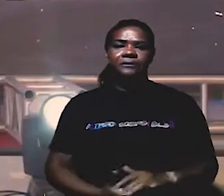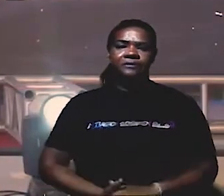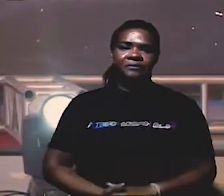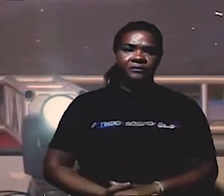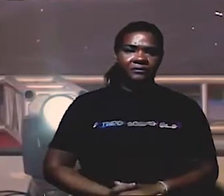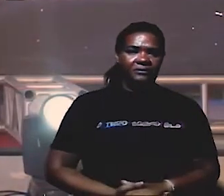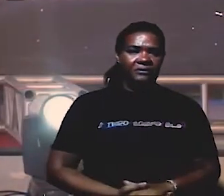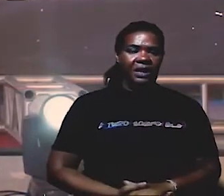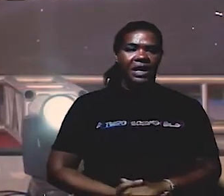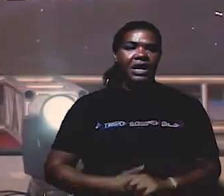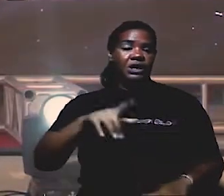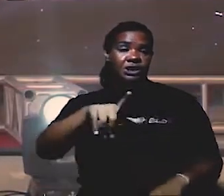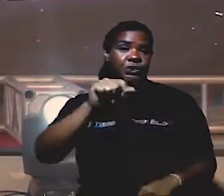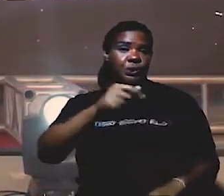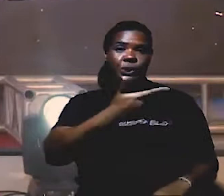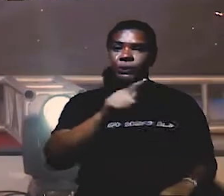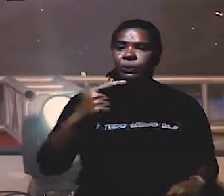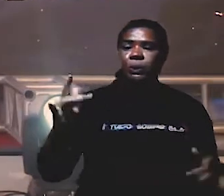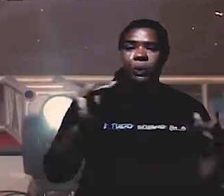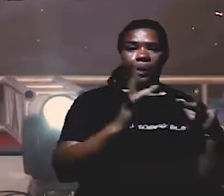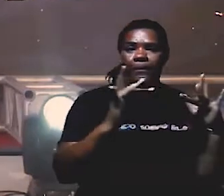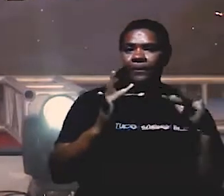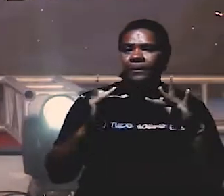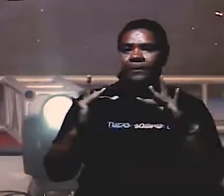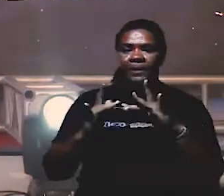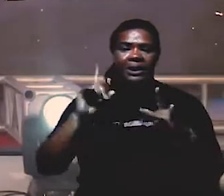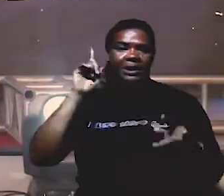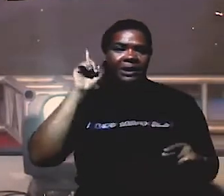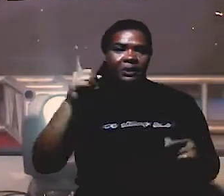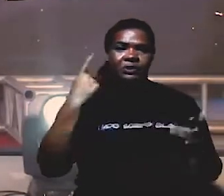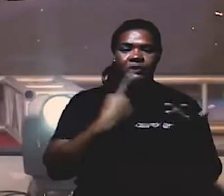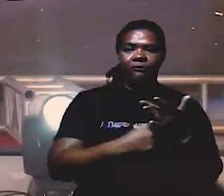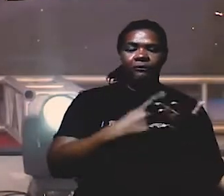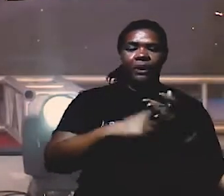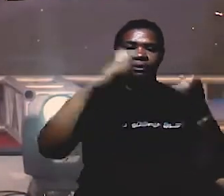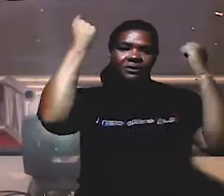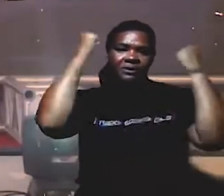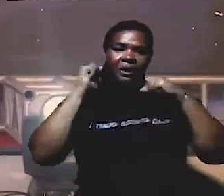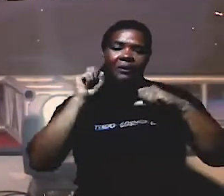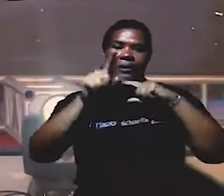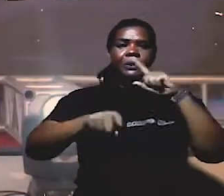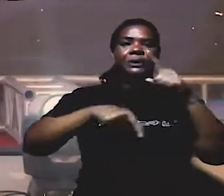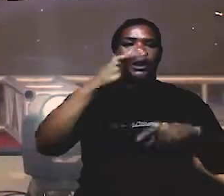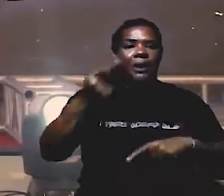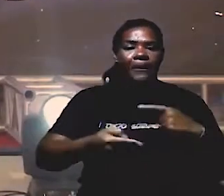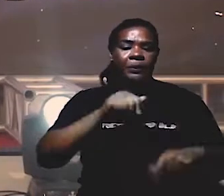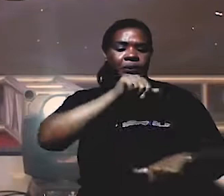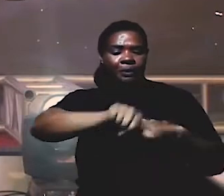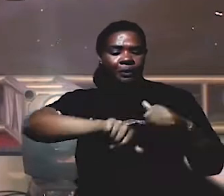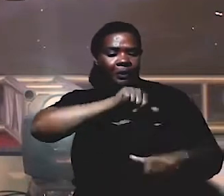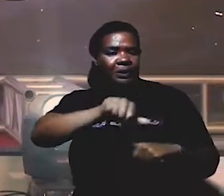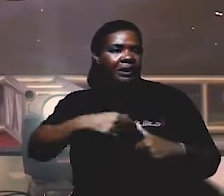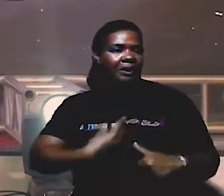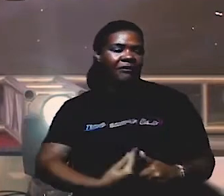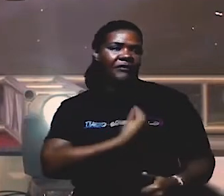Chamado não combina com impulsividade. Deus vai confirmar o chamado de Salomão depois que a impulsividade